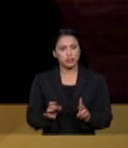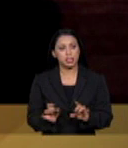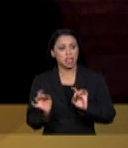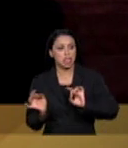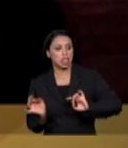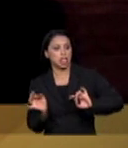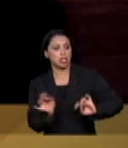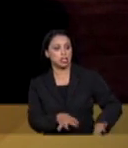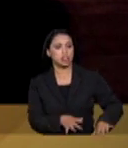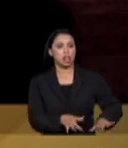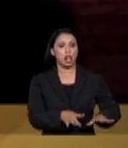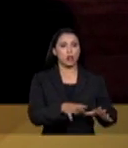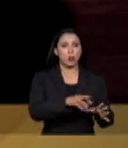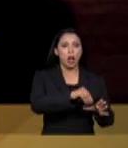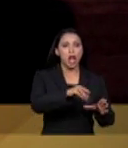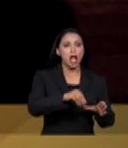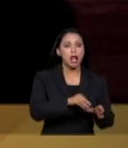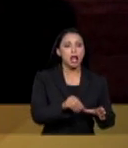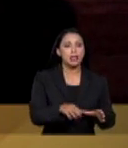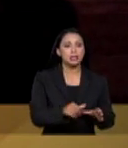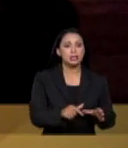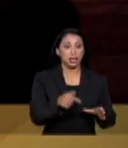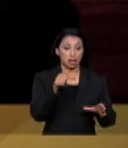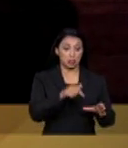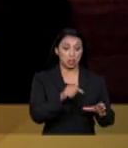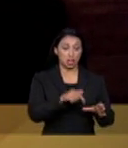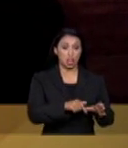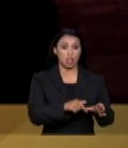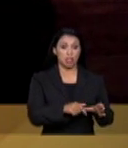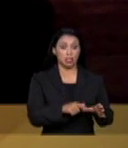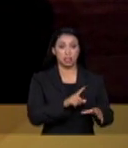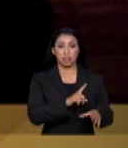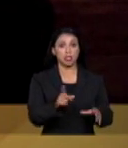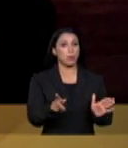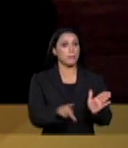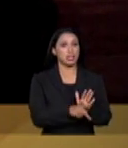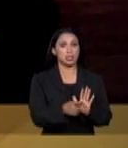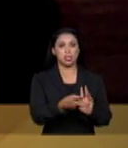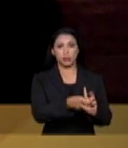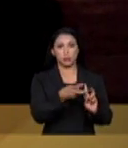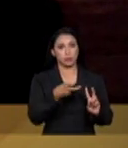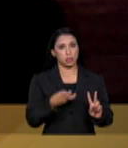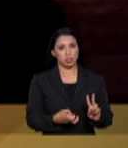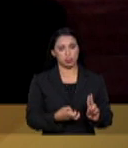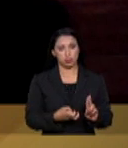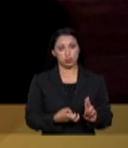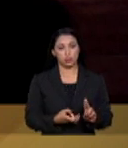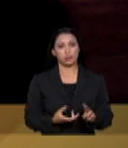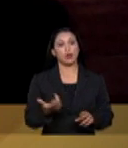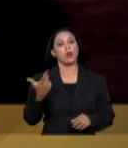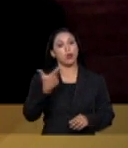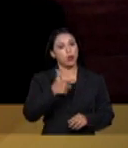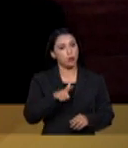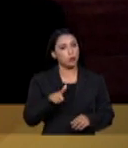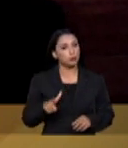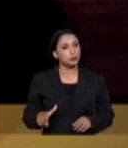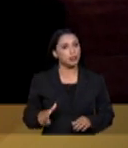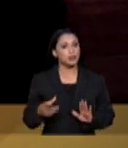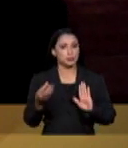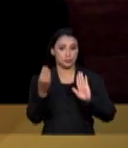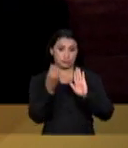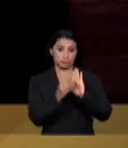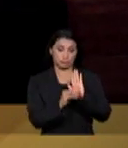do abandono da Terra para considerá-la como não indígena a pipa que ela